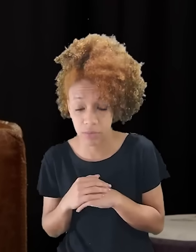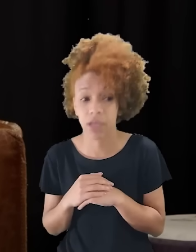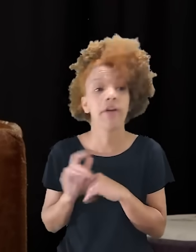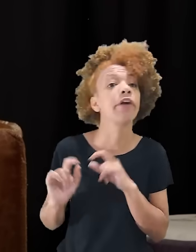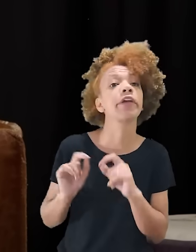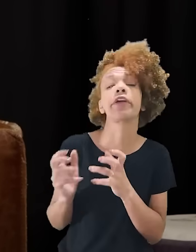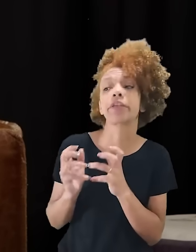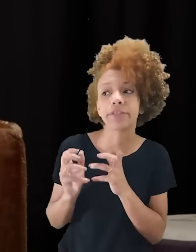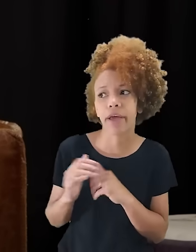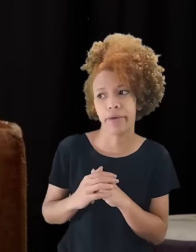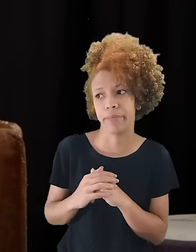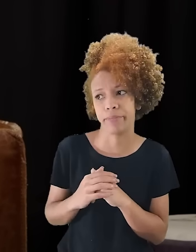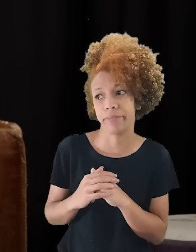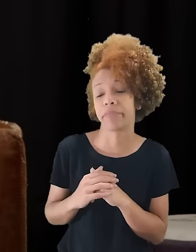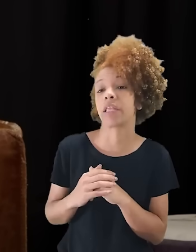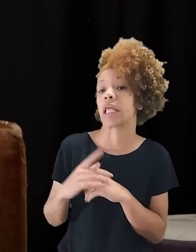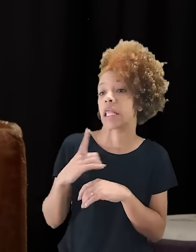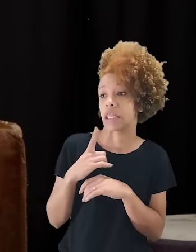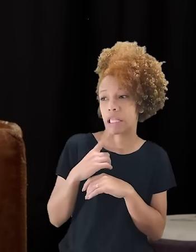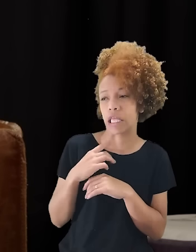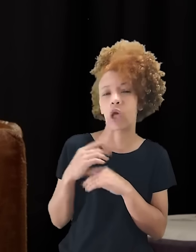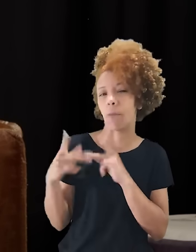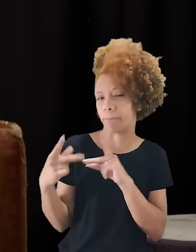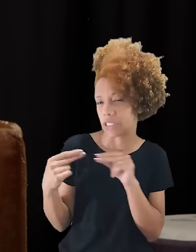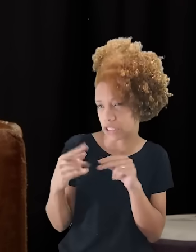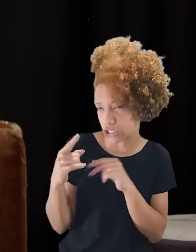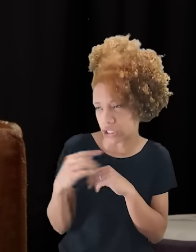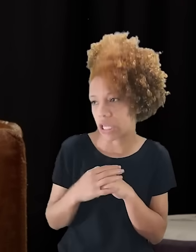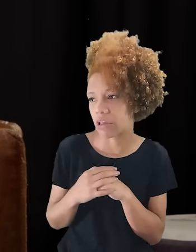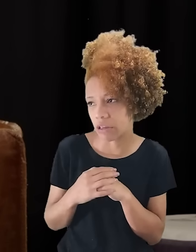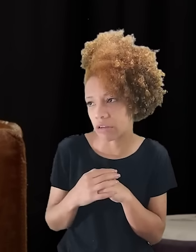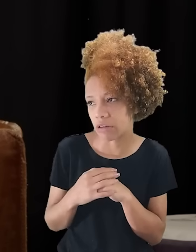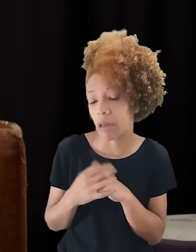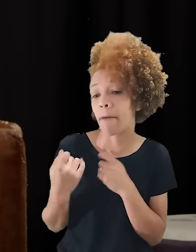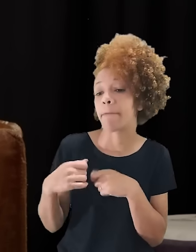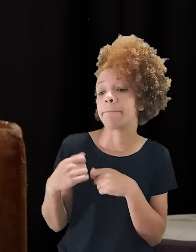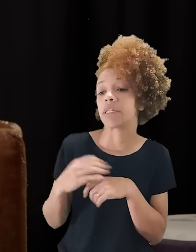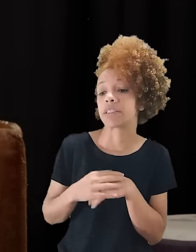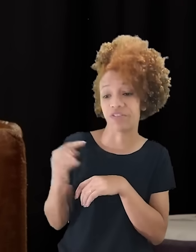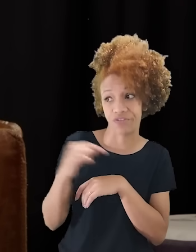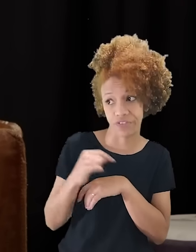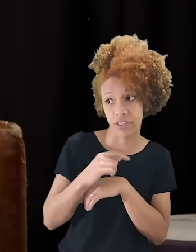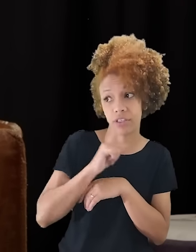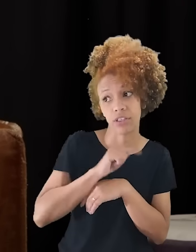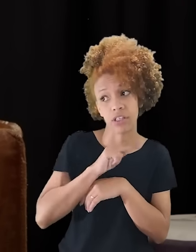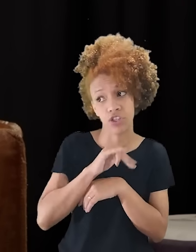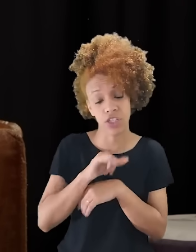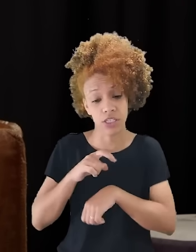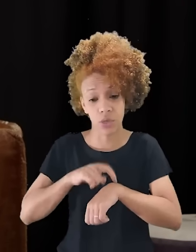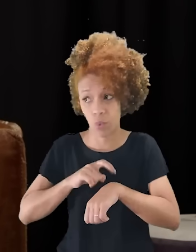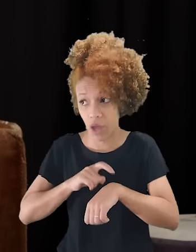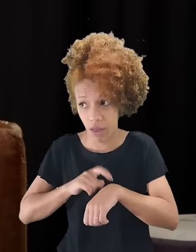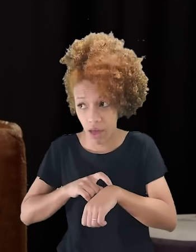alguém quem quiser né receber um mimo dele e tals tem que vir aqui na agência a